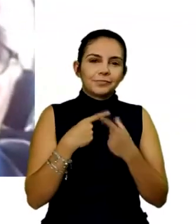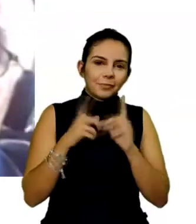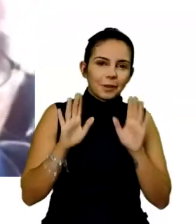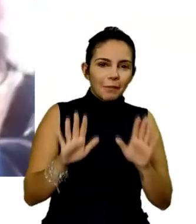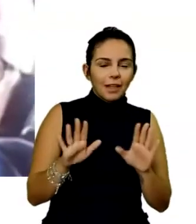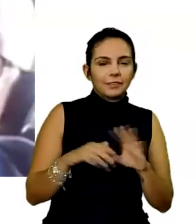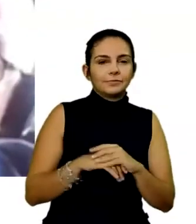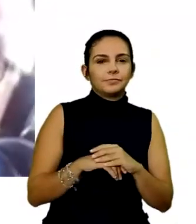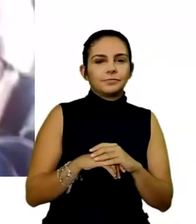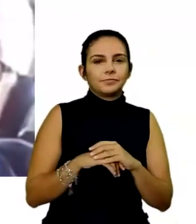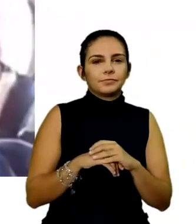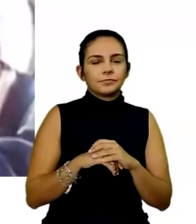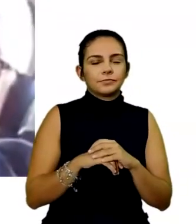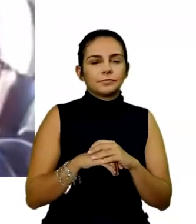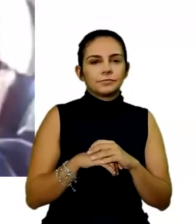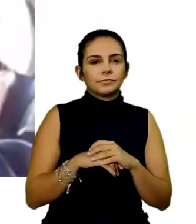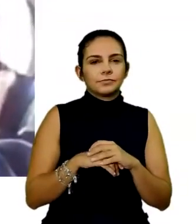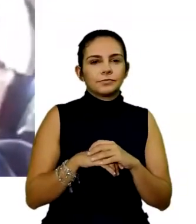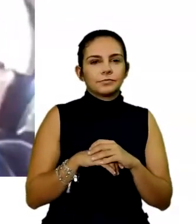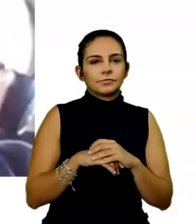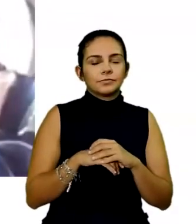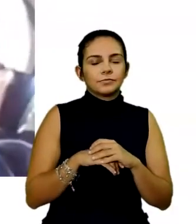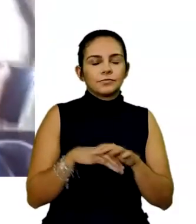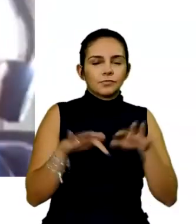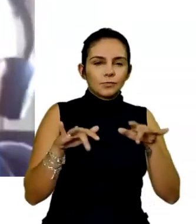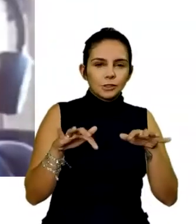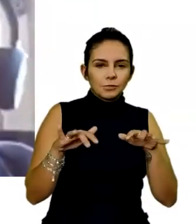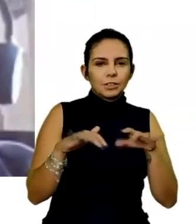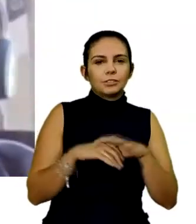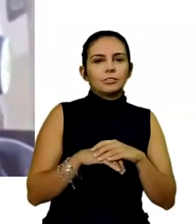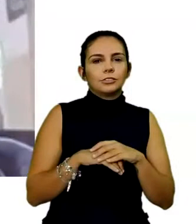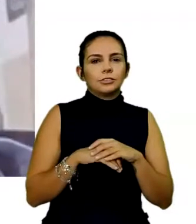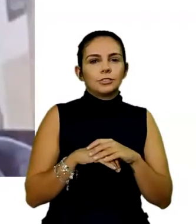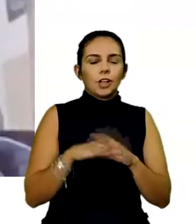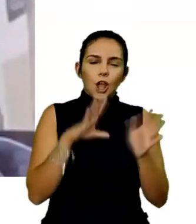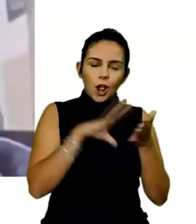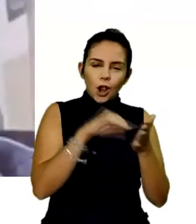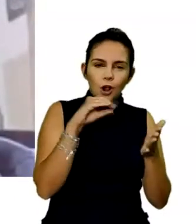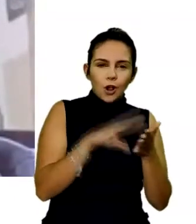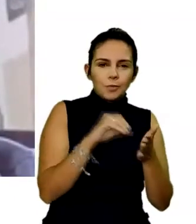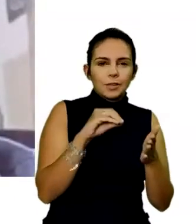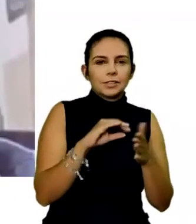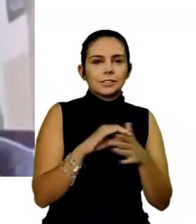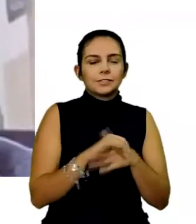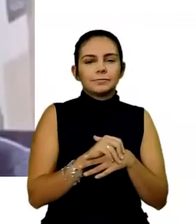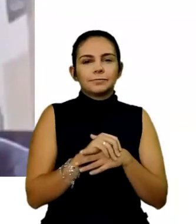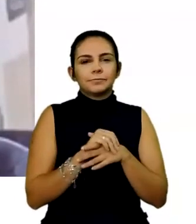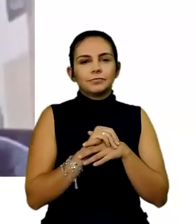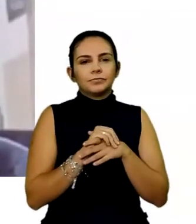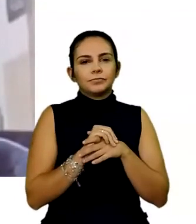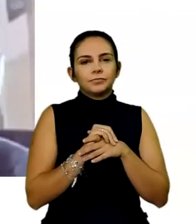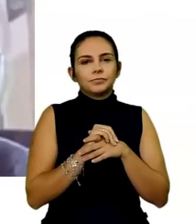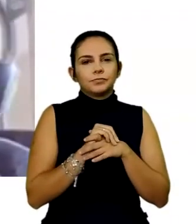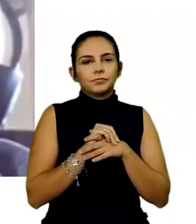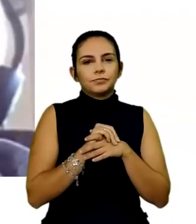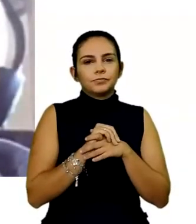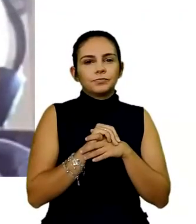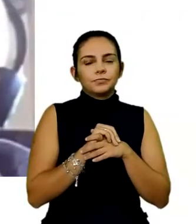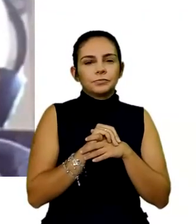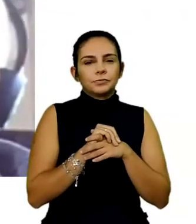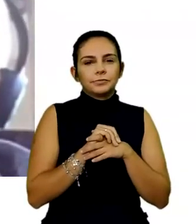mais os computadores, mais as fotos dos computadores.